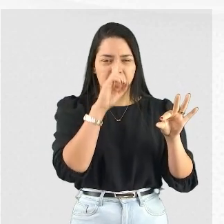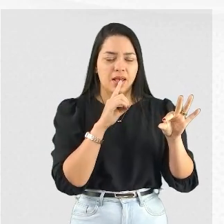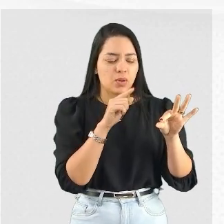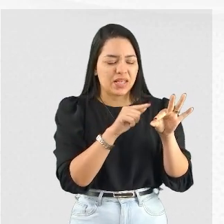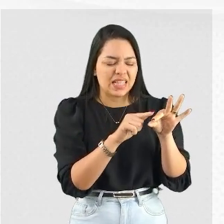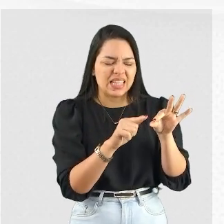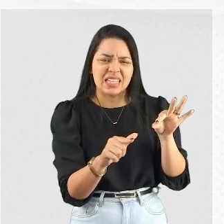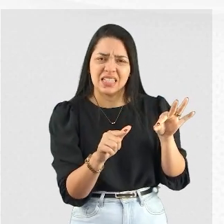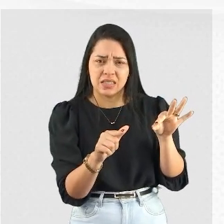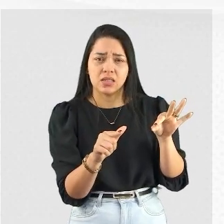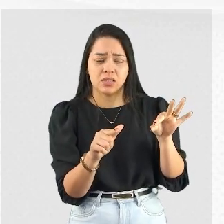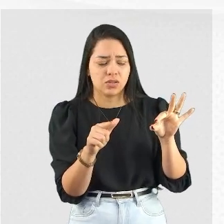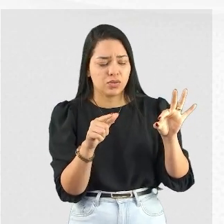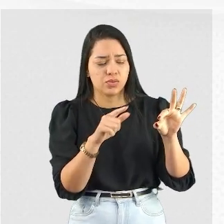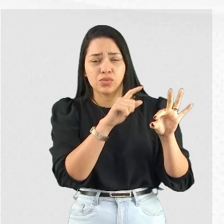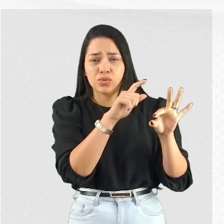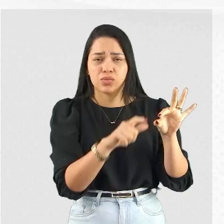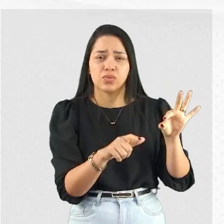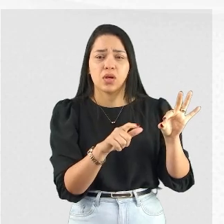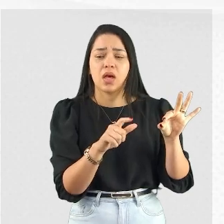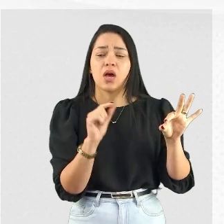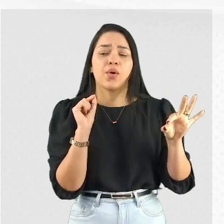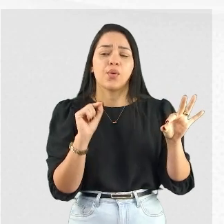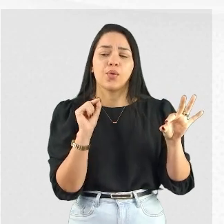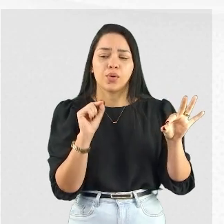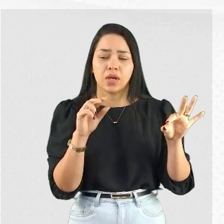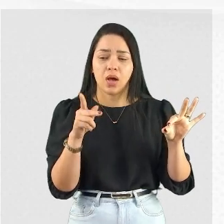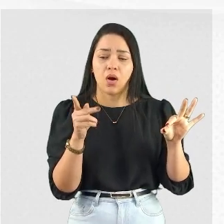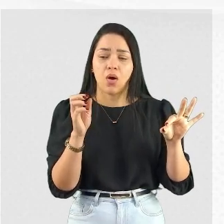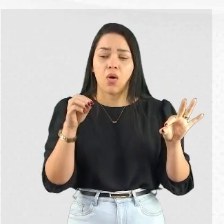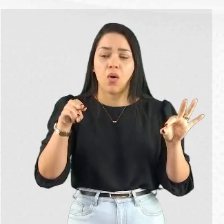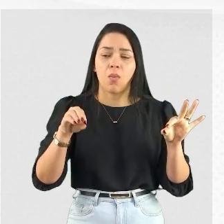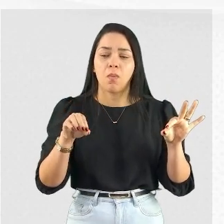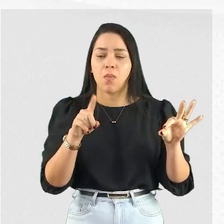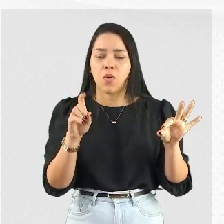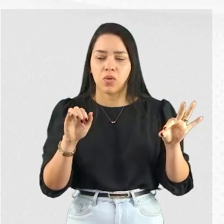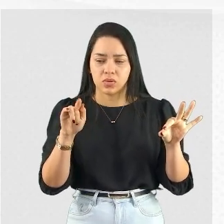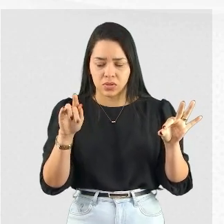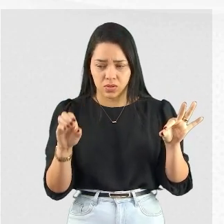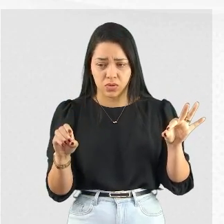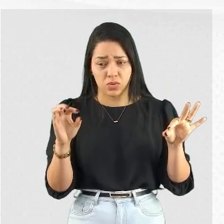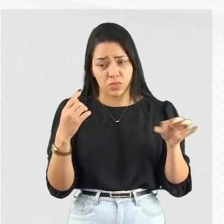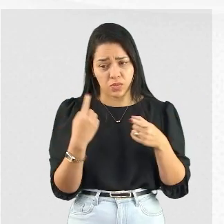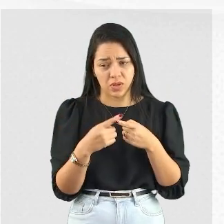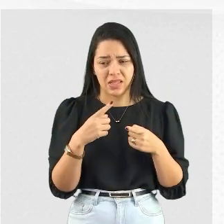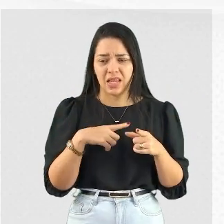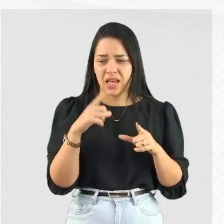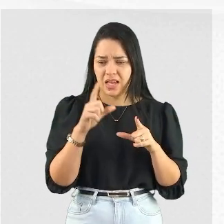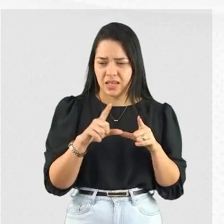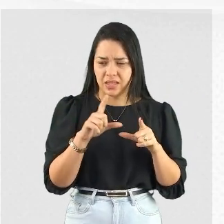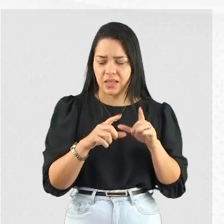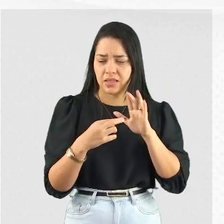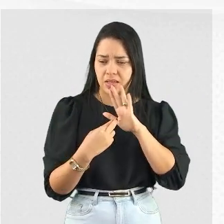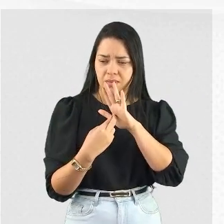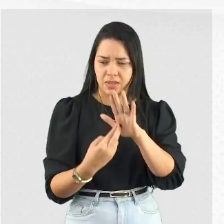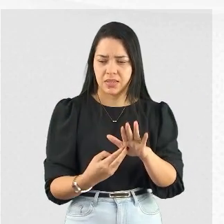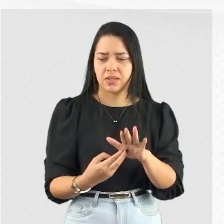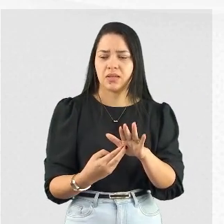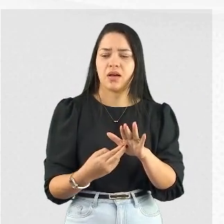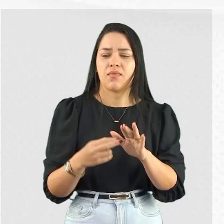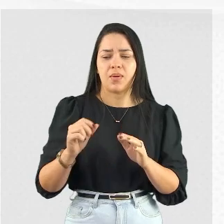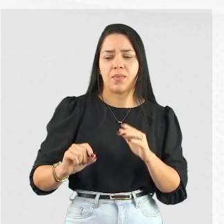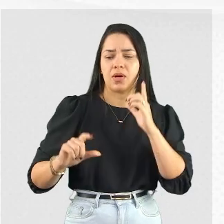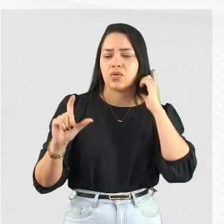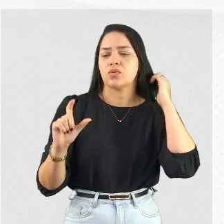Rzão e Rzinho, né, ele é duplamente homozigoto dominante, né, porque eu tenho as letras representadas ali de forma